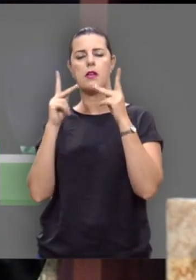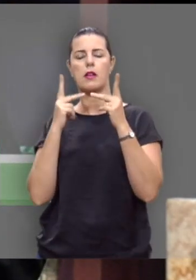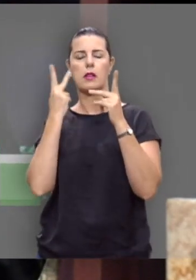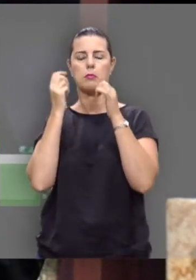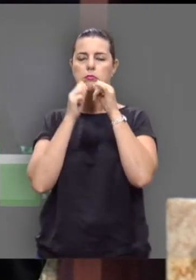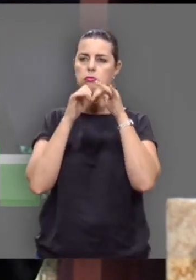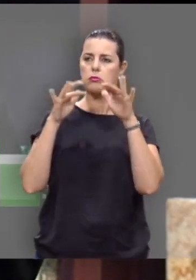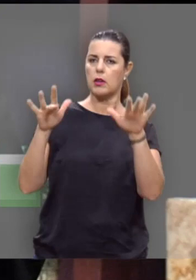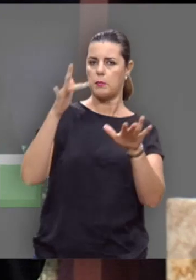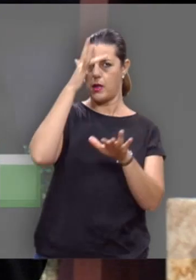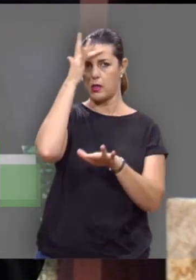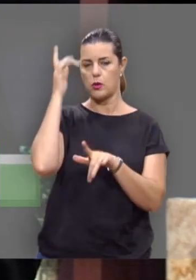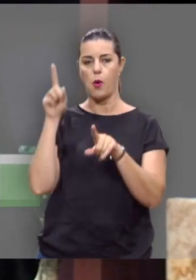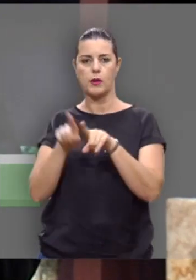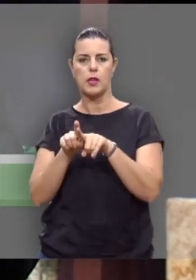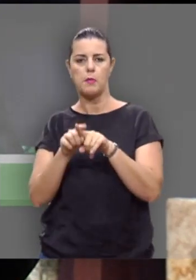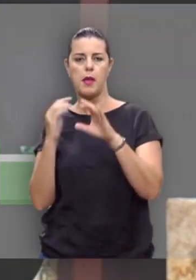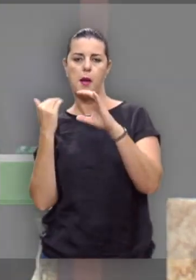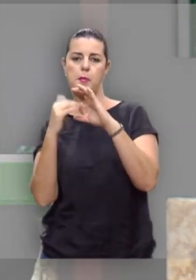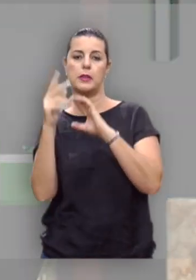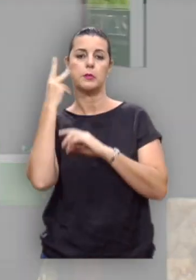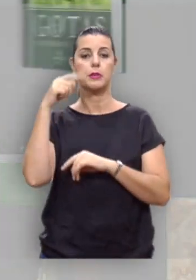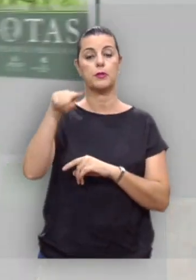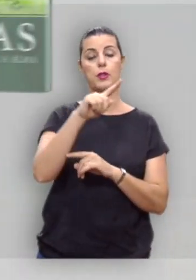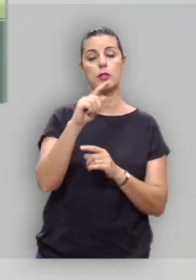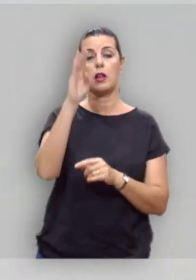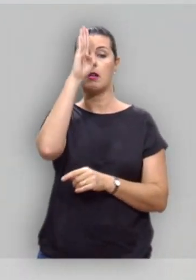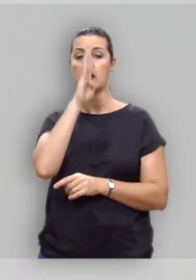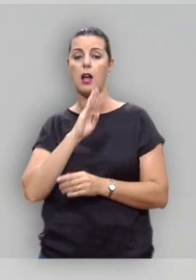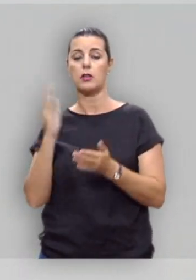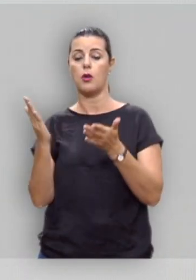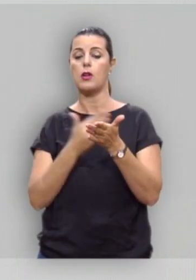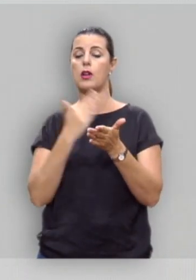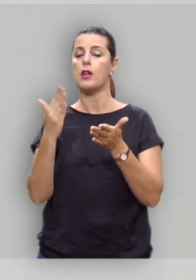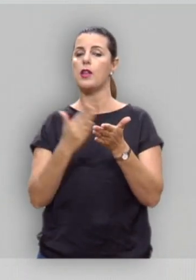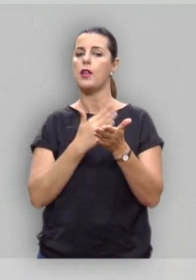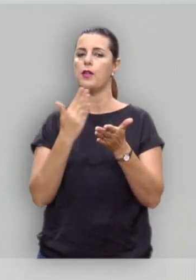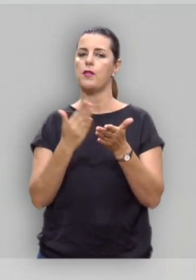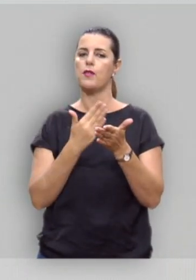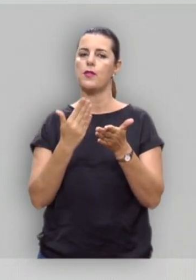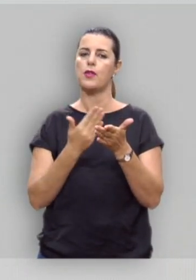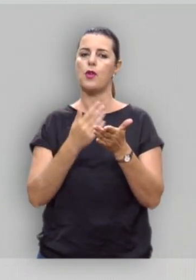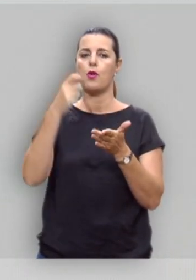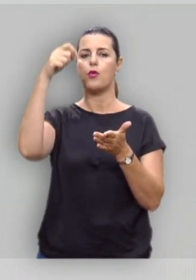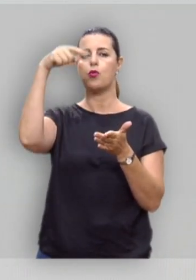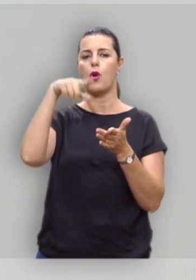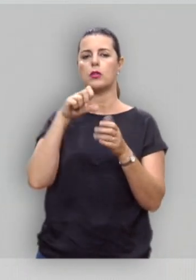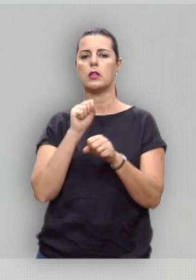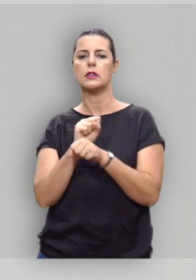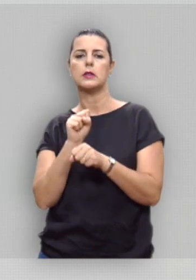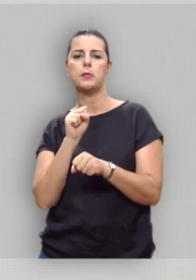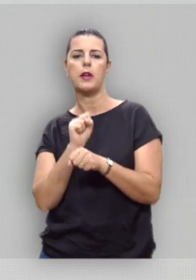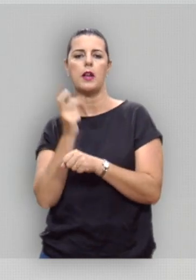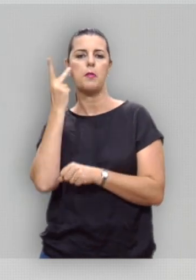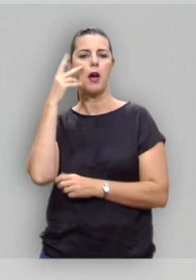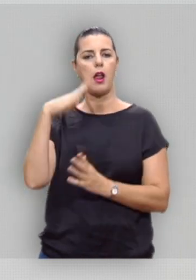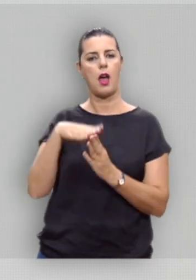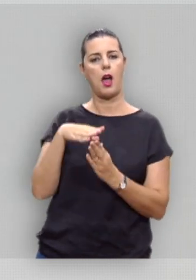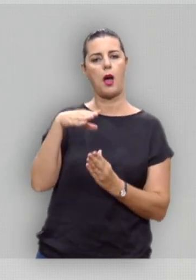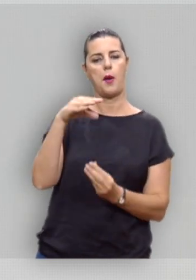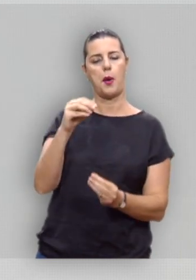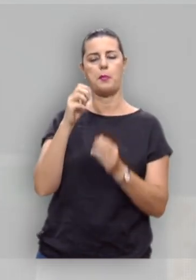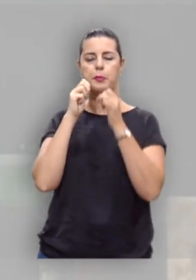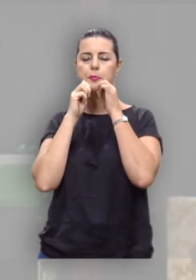outras pessoas. E também nós enviaremos para você gratuitamente o livro do Pastor Hernandes, Gotas de Esperança para a